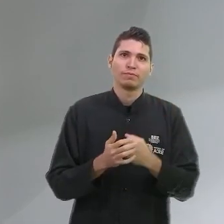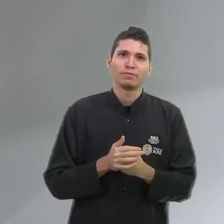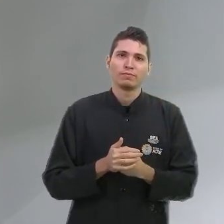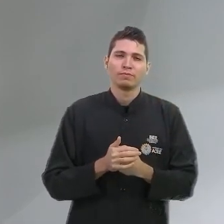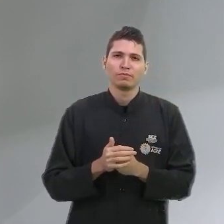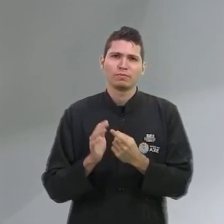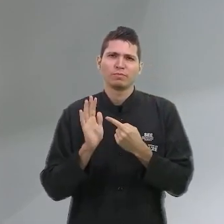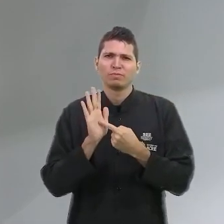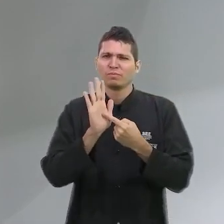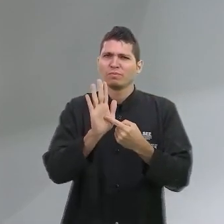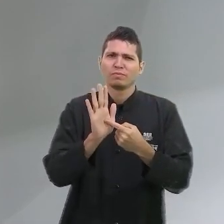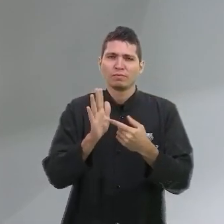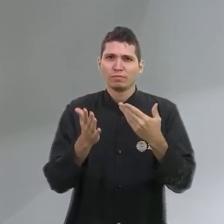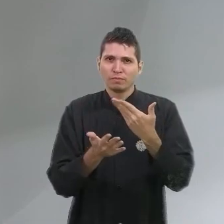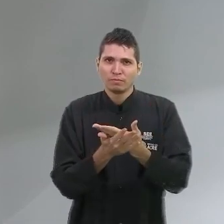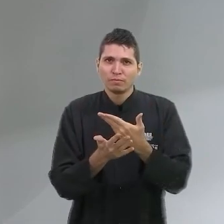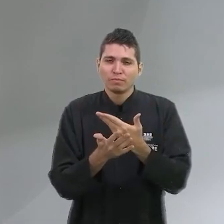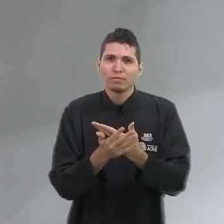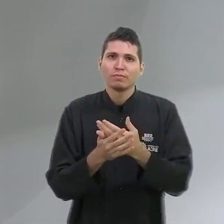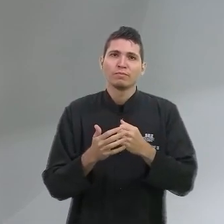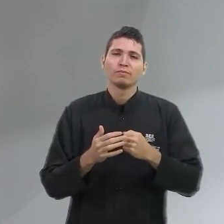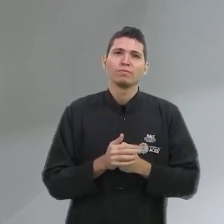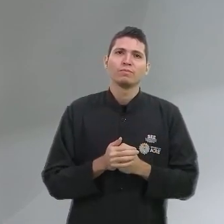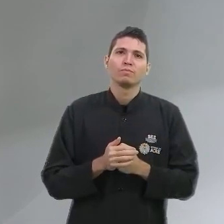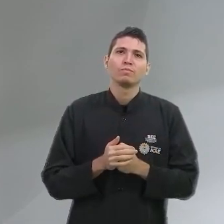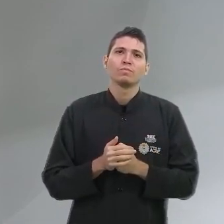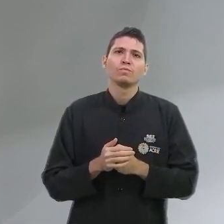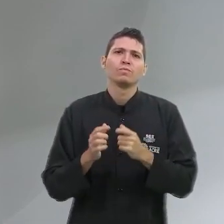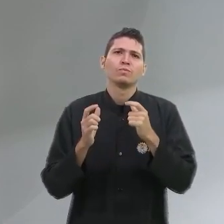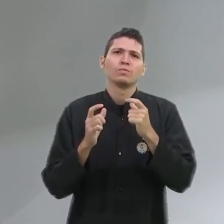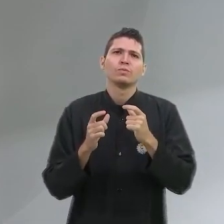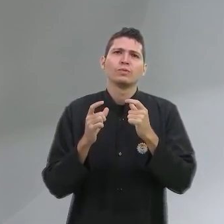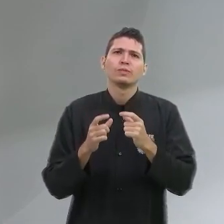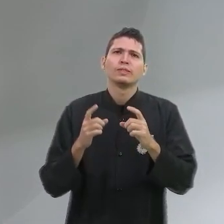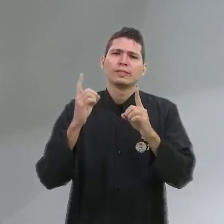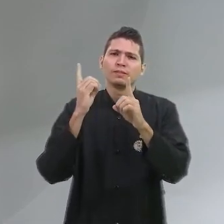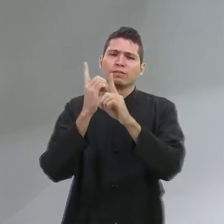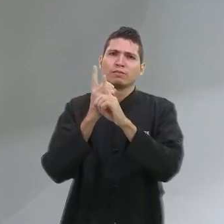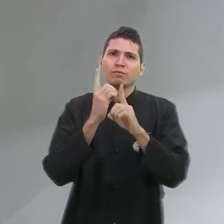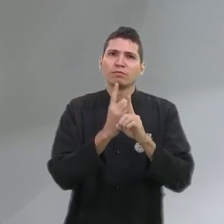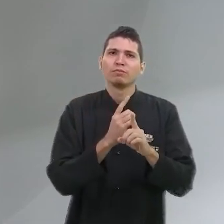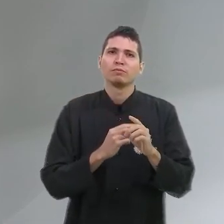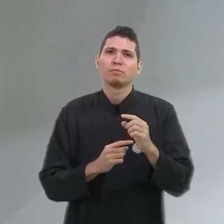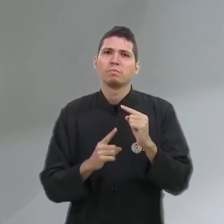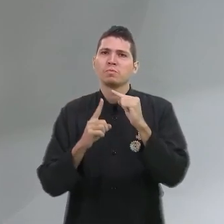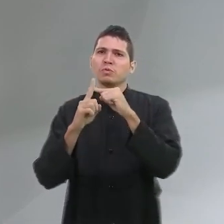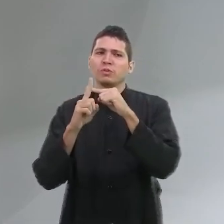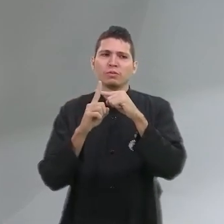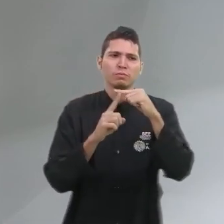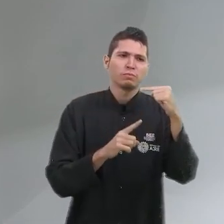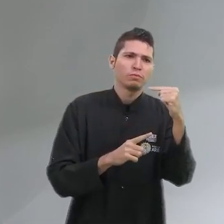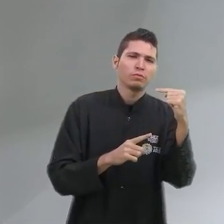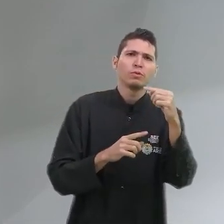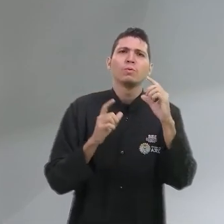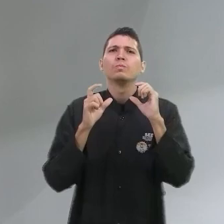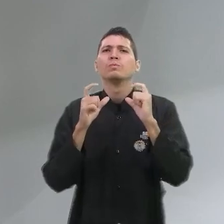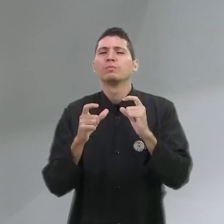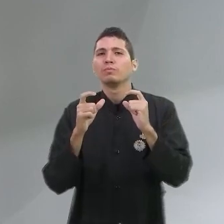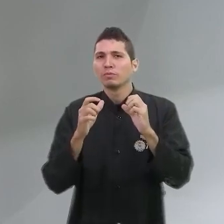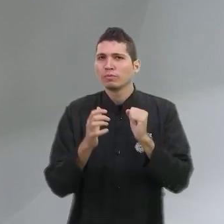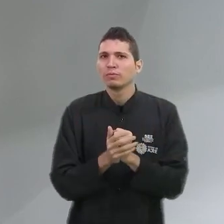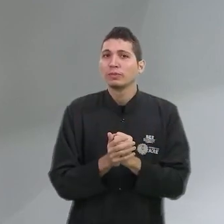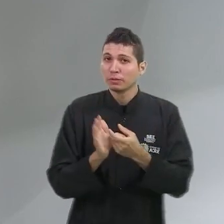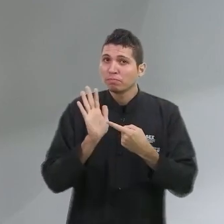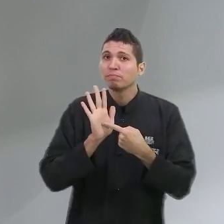trigonométrico, dizer onde o seno e o cosseno são positivos e determinar o sentido de percurso do círculo, onde